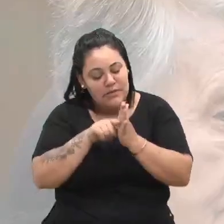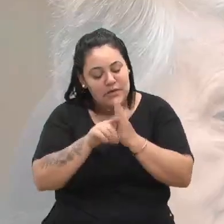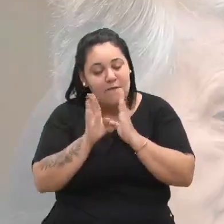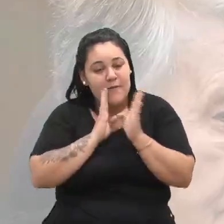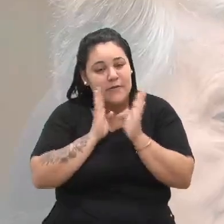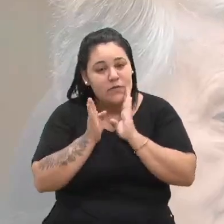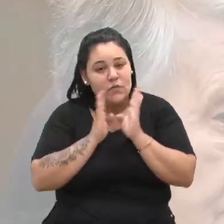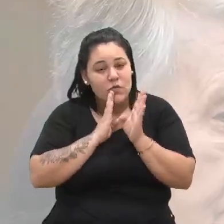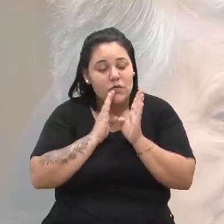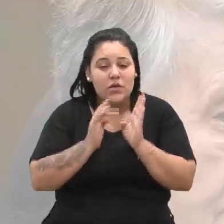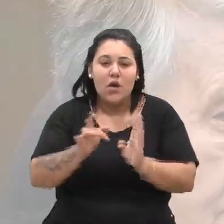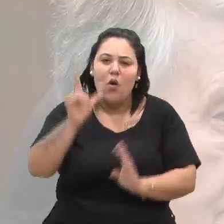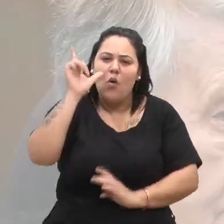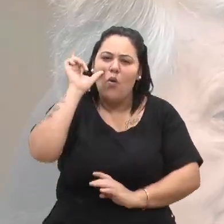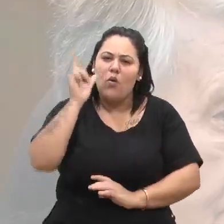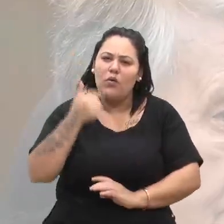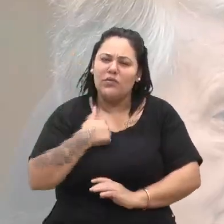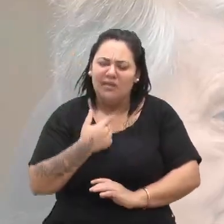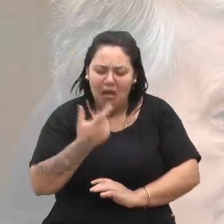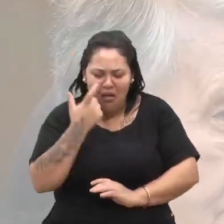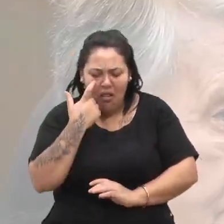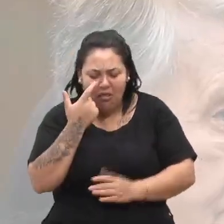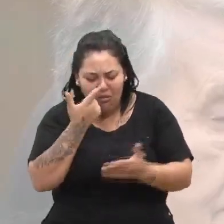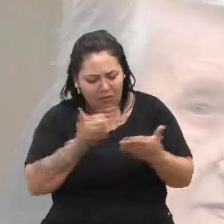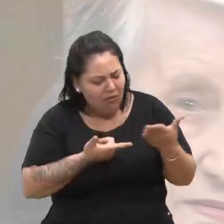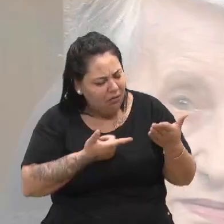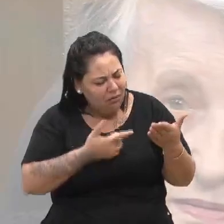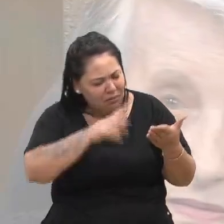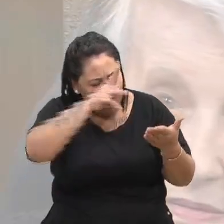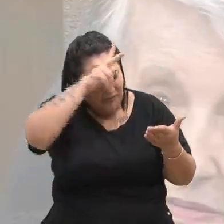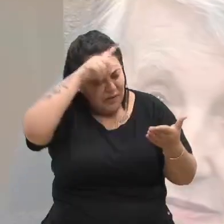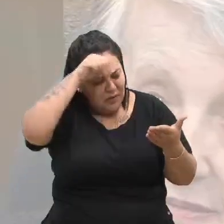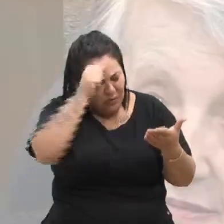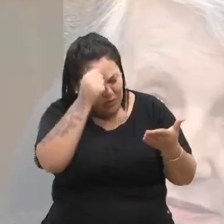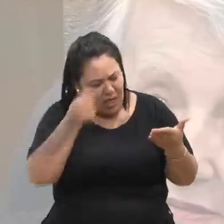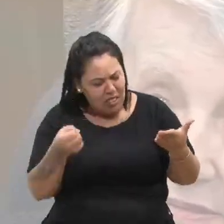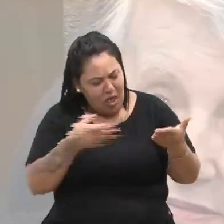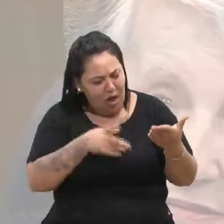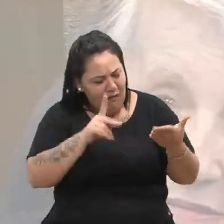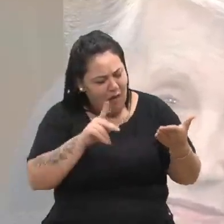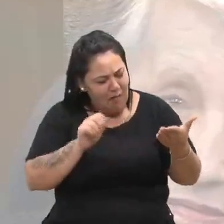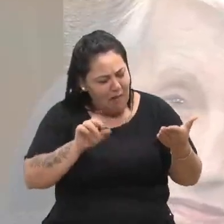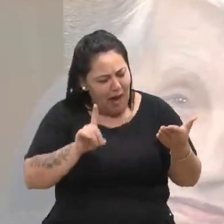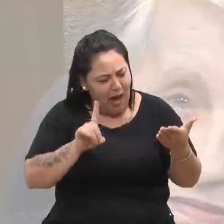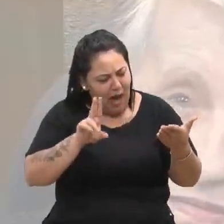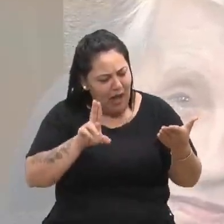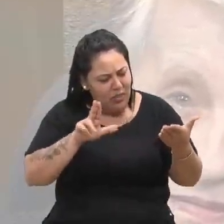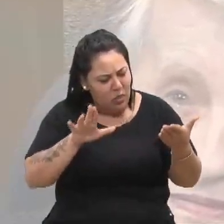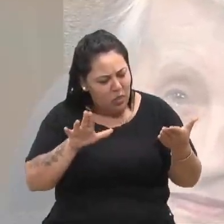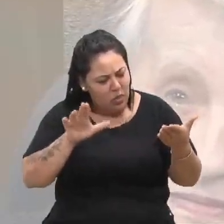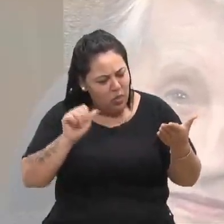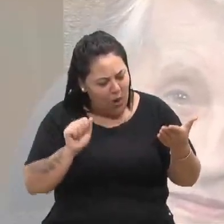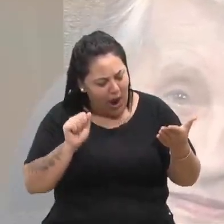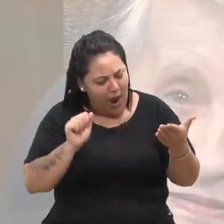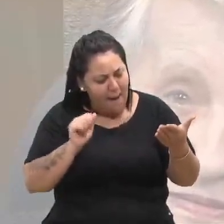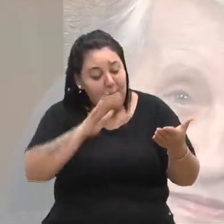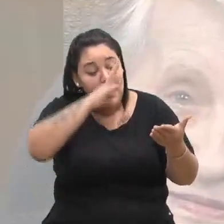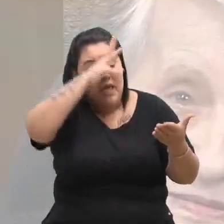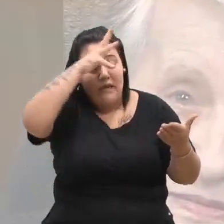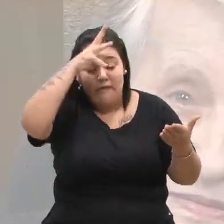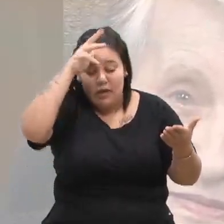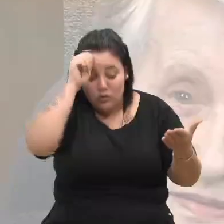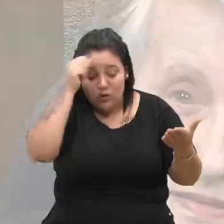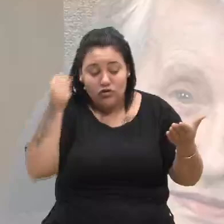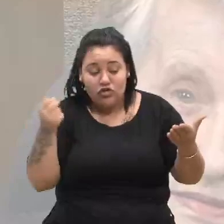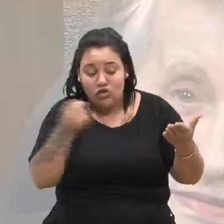ontem, aí vendo aqui, Prefeitura de Nova Pádua. Prefeitura de Nova Pádua.